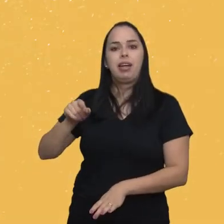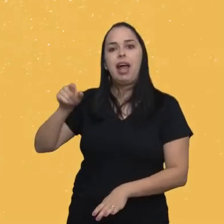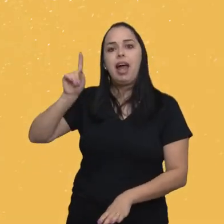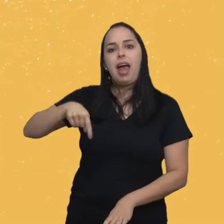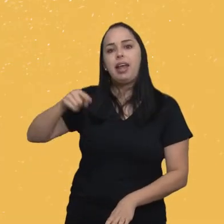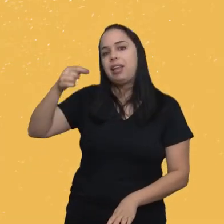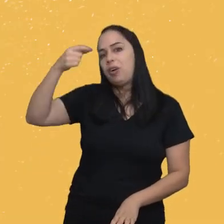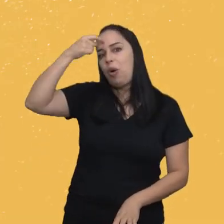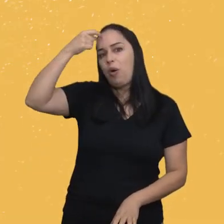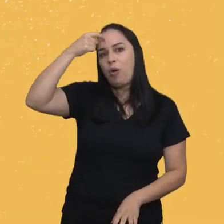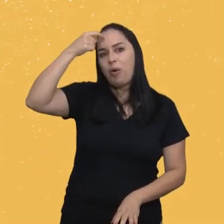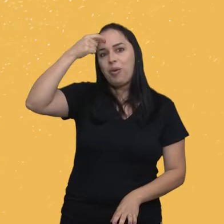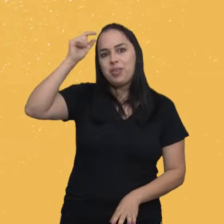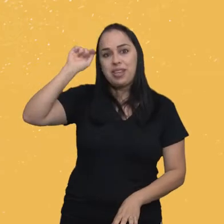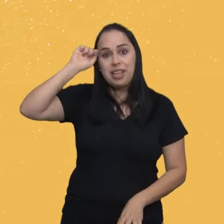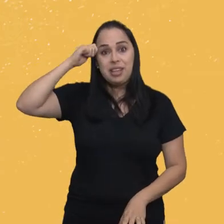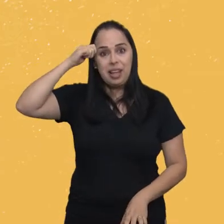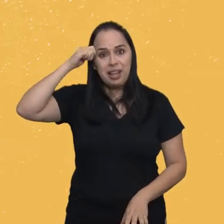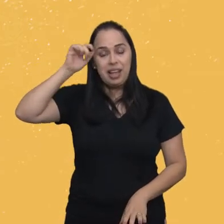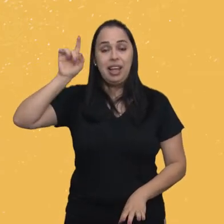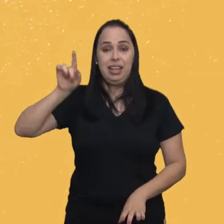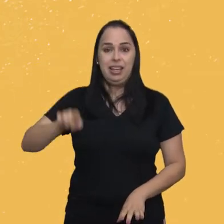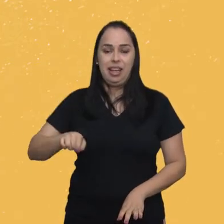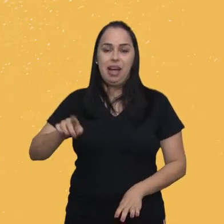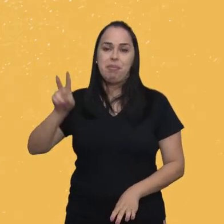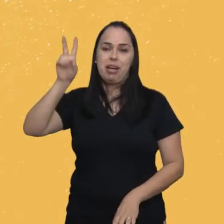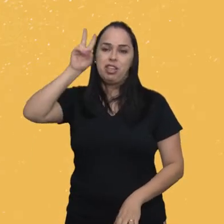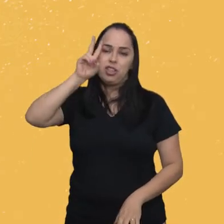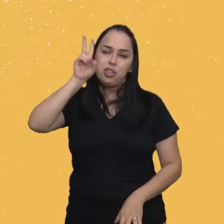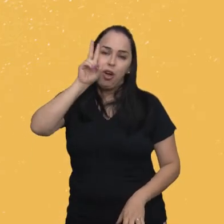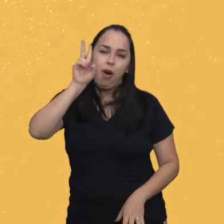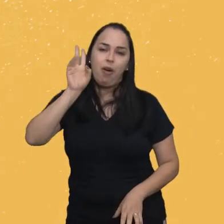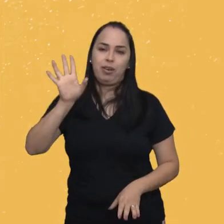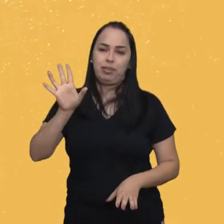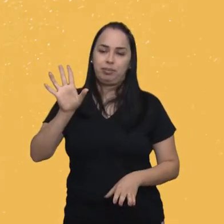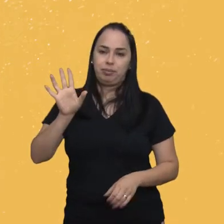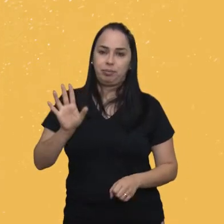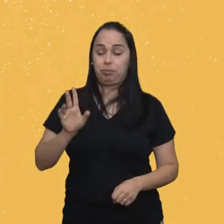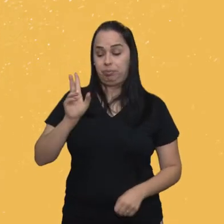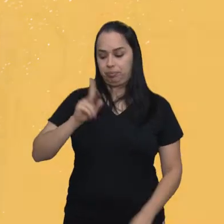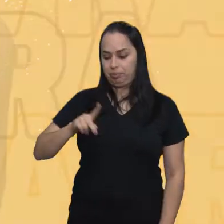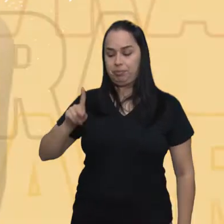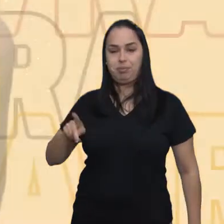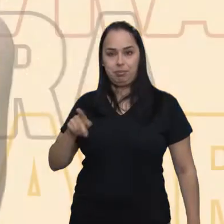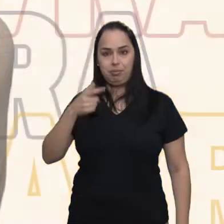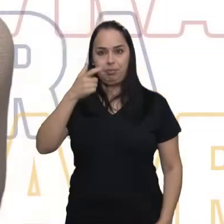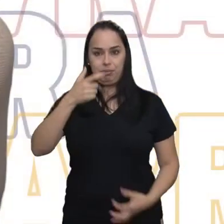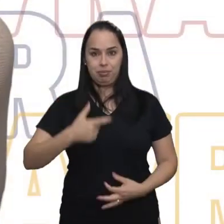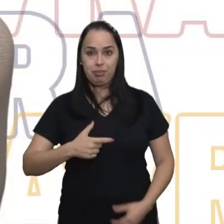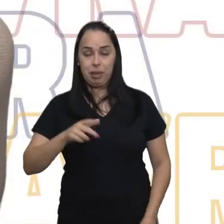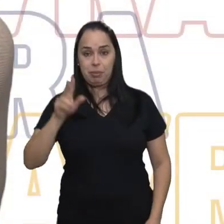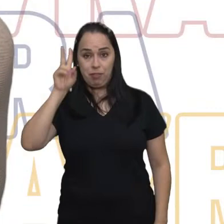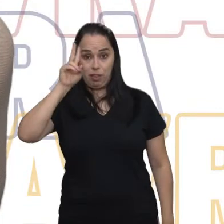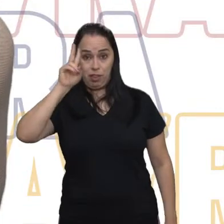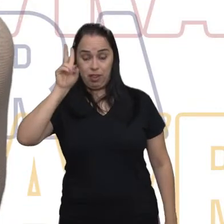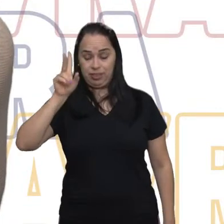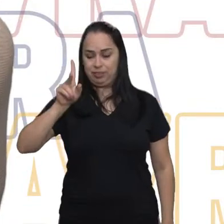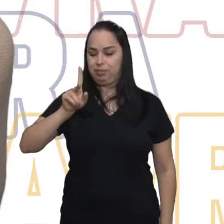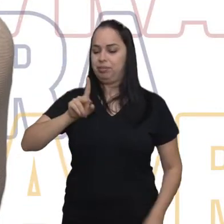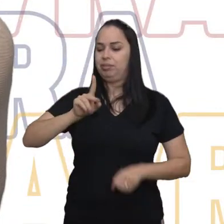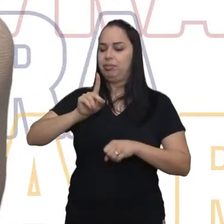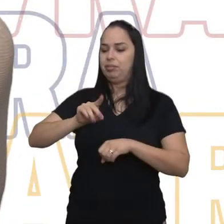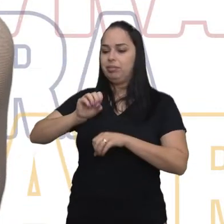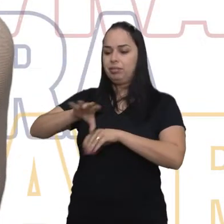Consciência Negra das Abaiomis. A história é feita geralmente por uma professora de história, né, da rede